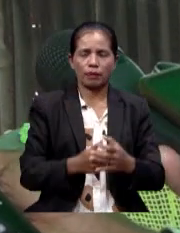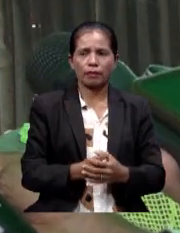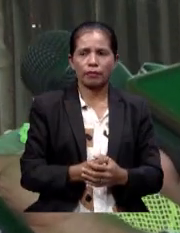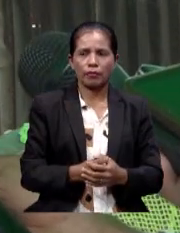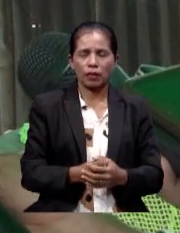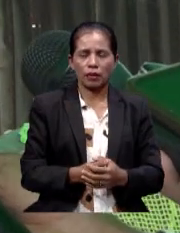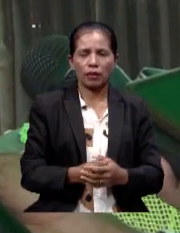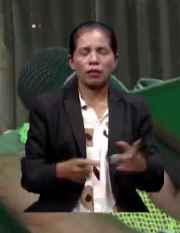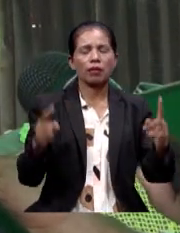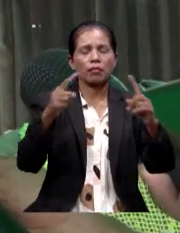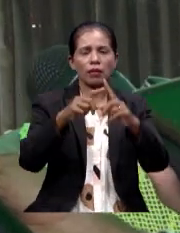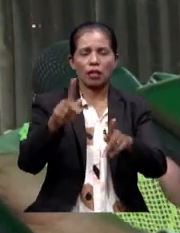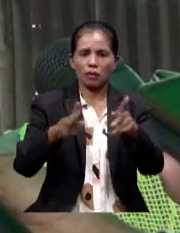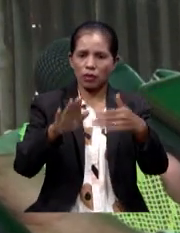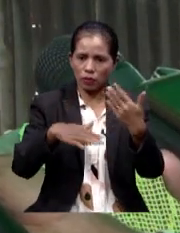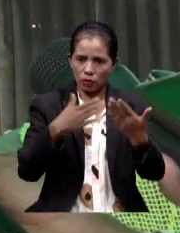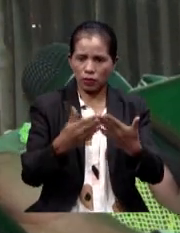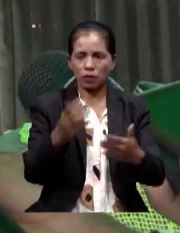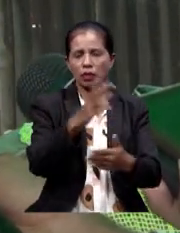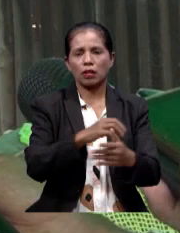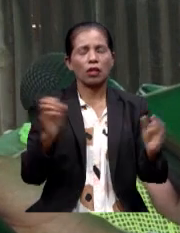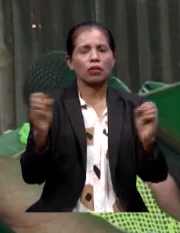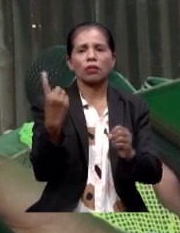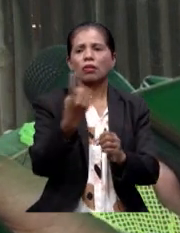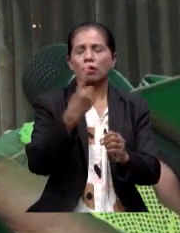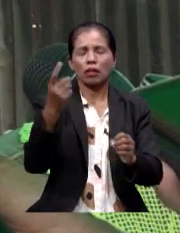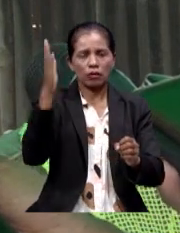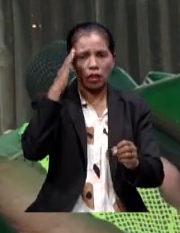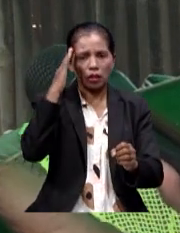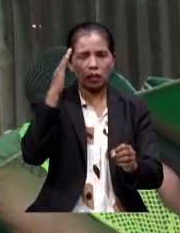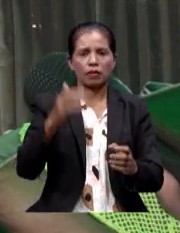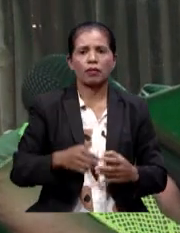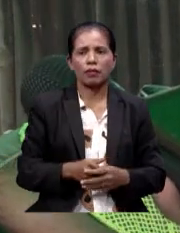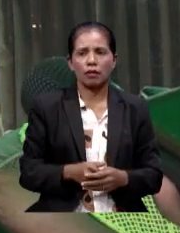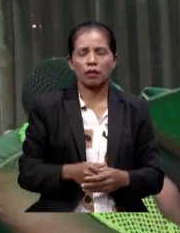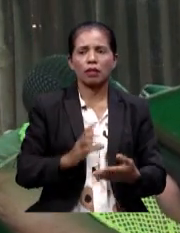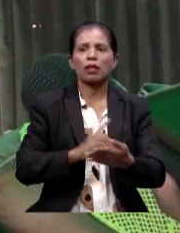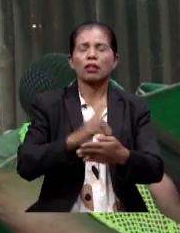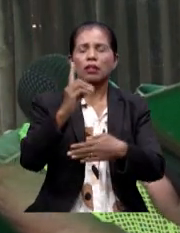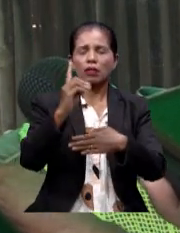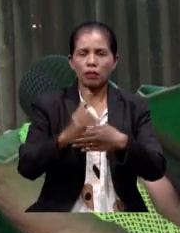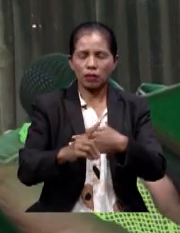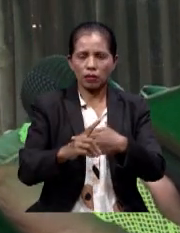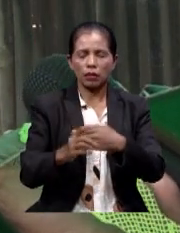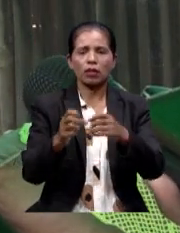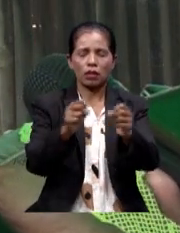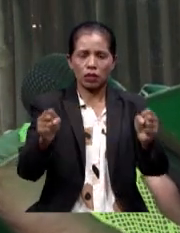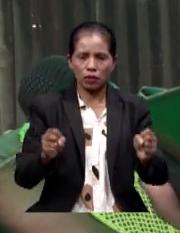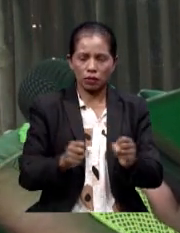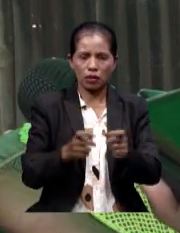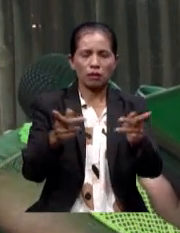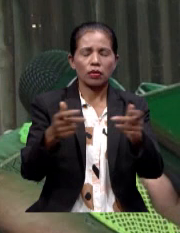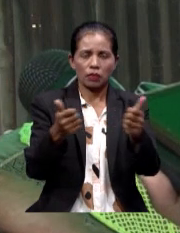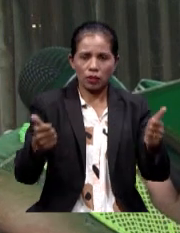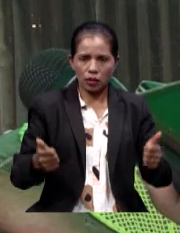ba público, ba povo sira, laos de atuatene, desenvolvimento e a suco lara e a posto administrativo